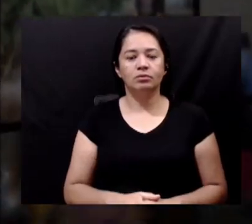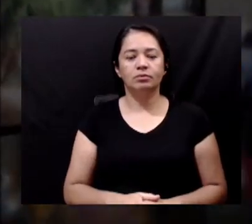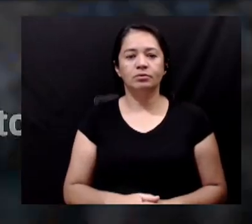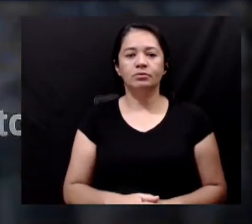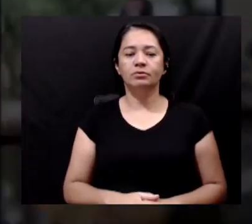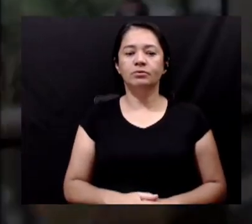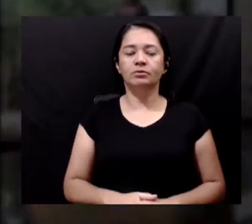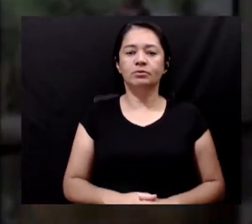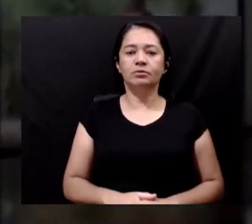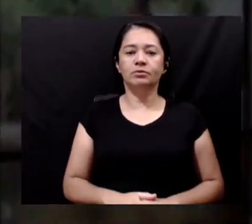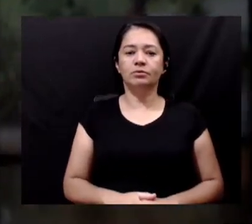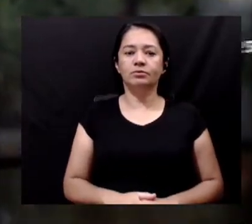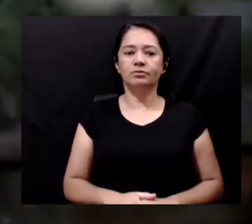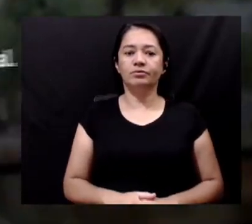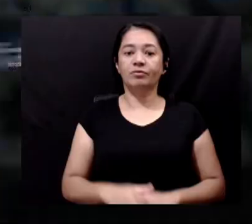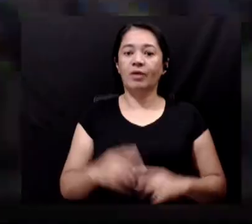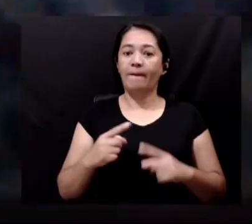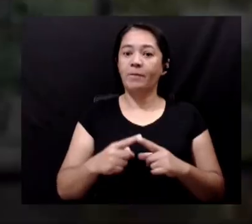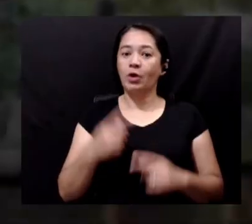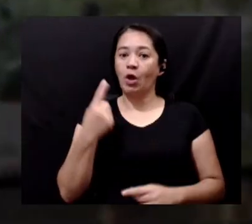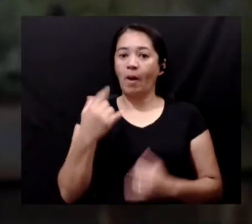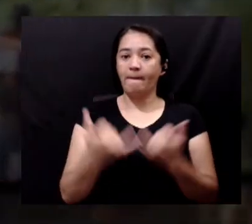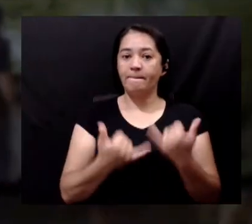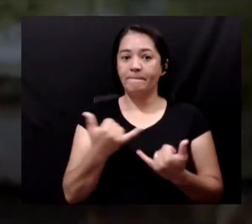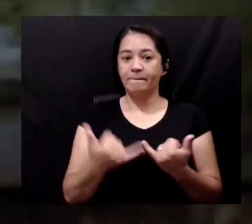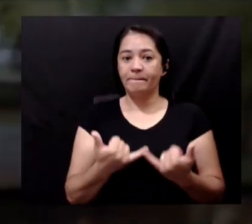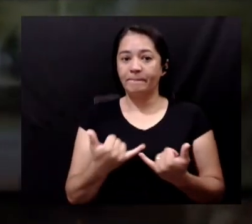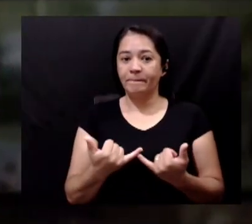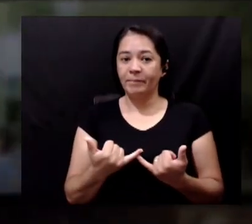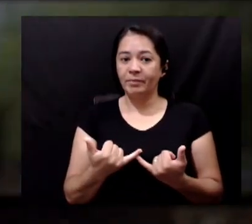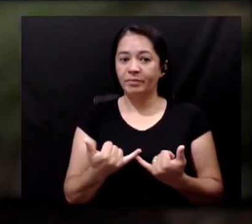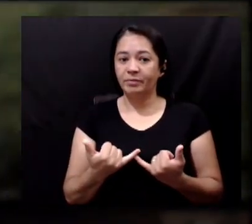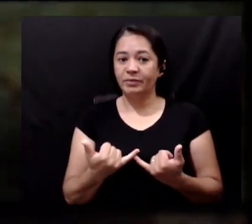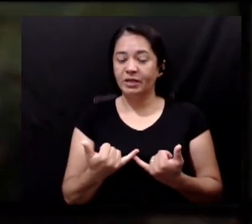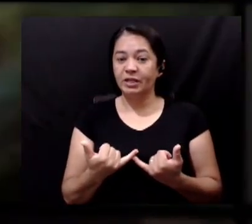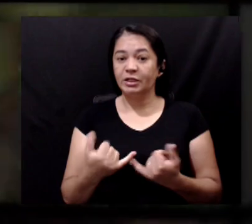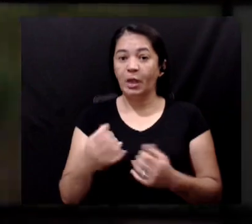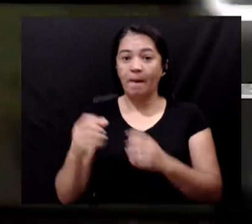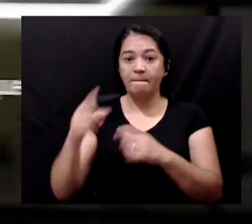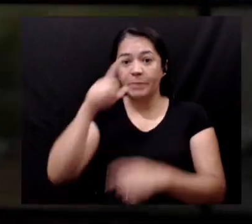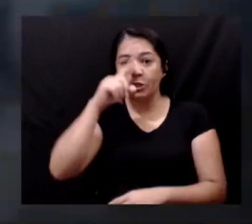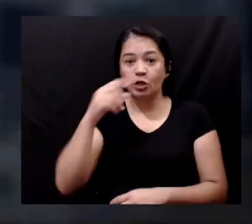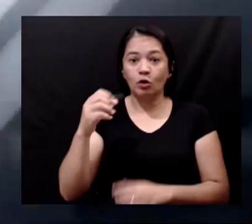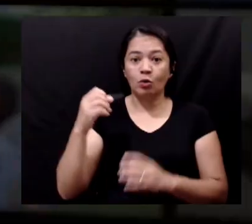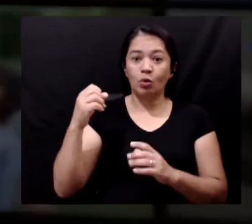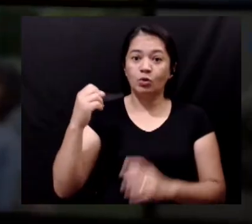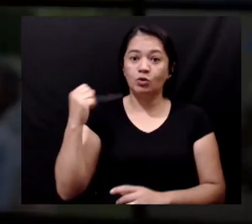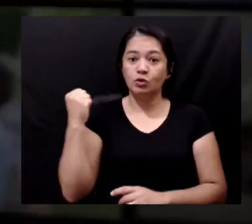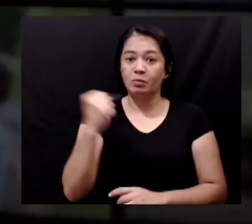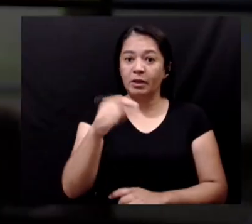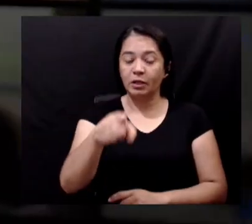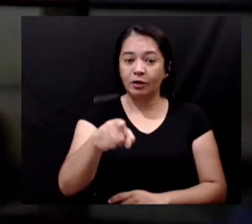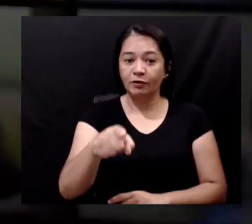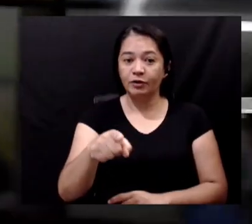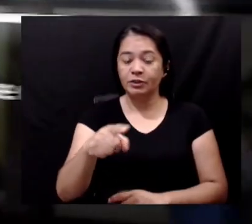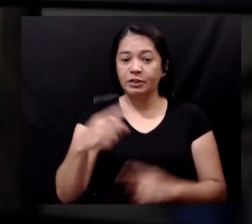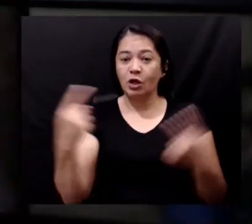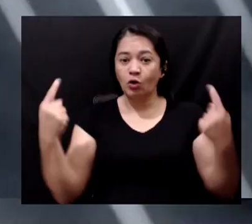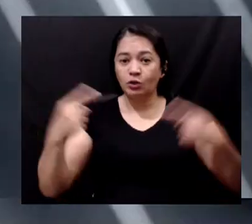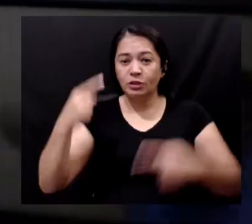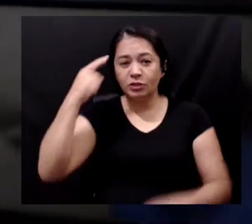É porque uma brincadeira que não afetou um amigo pode ser fatal com você. Mostre que quem vence o desafio de verdade é quem fica de